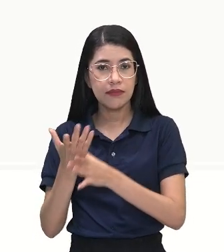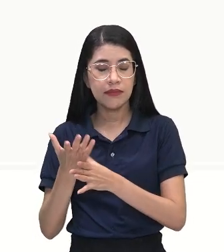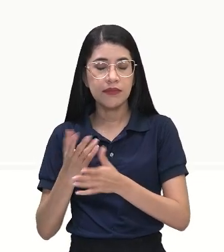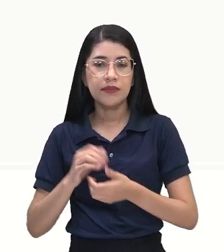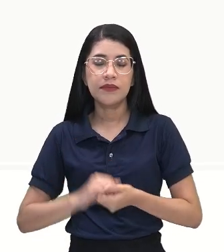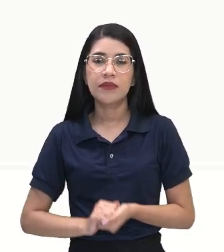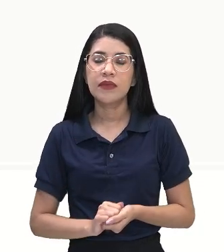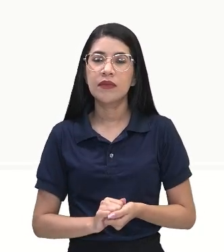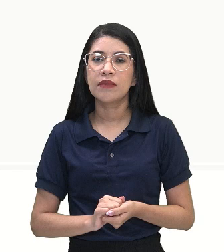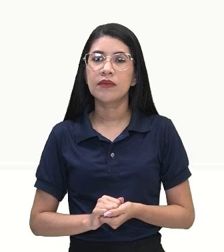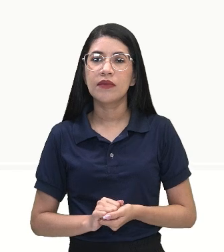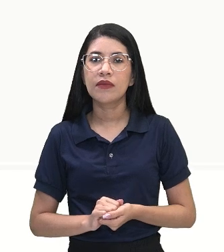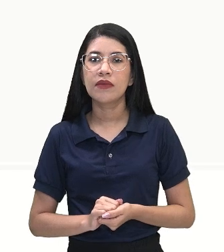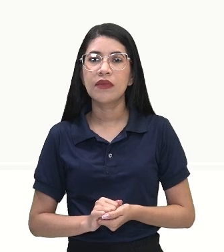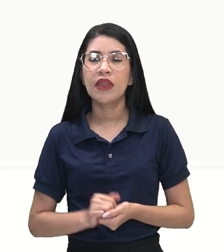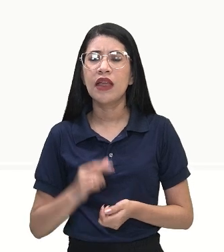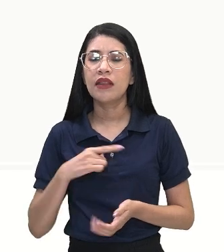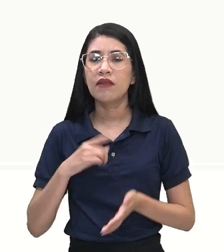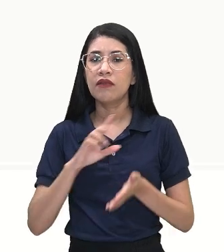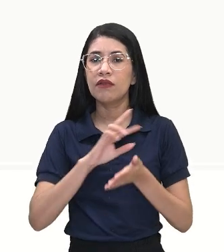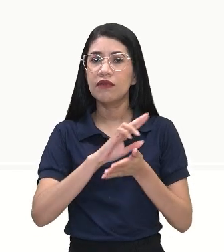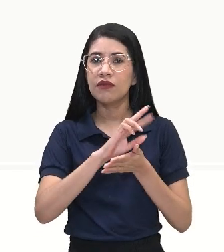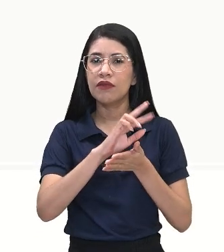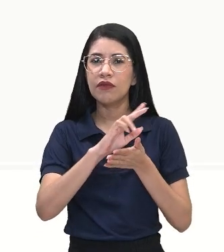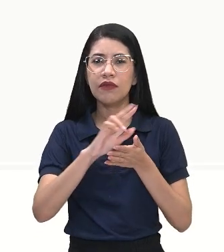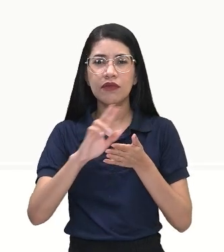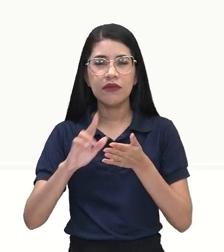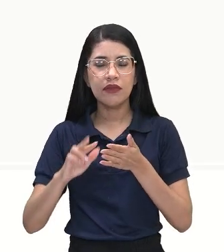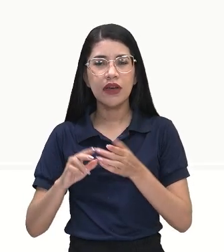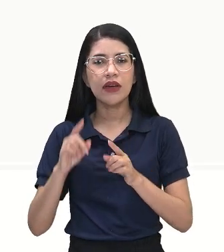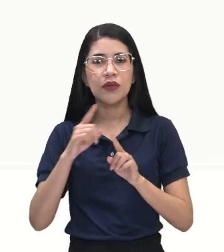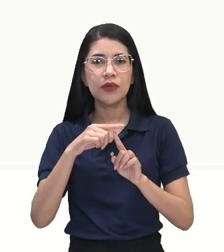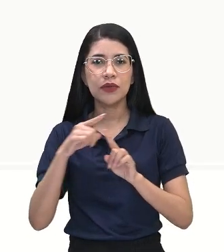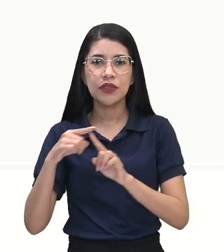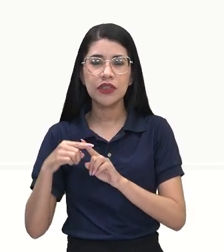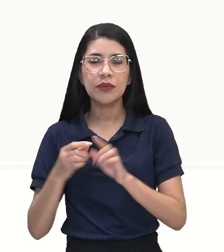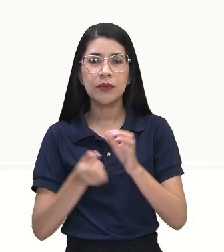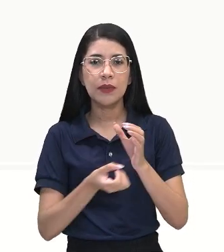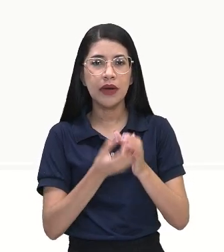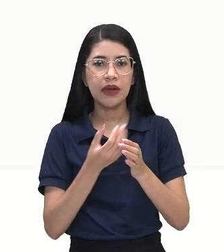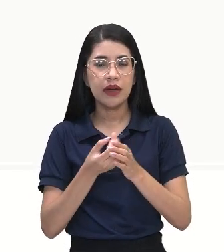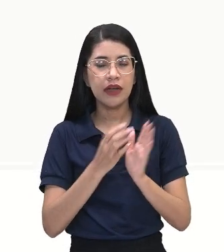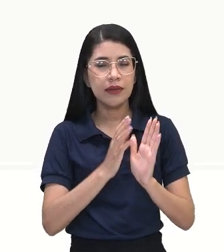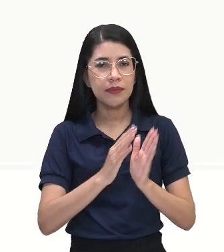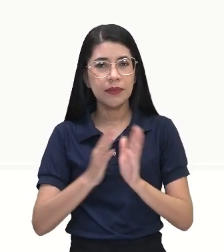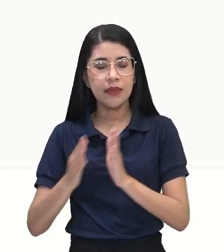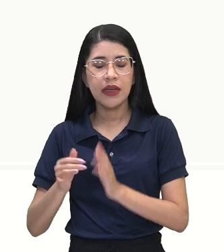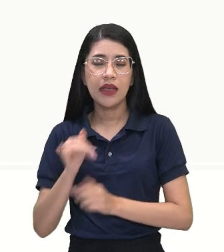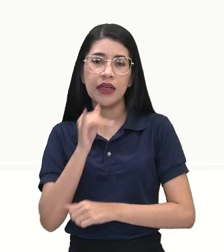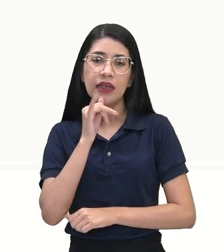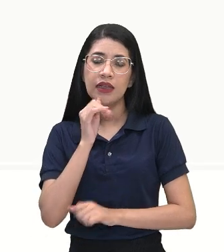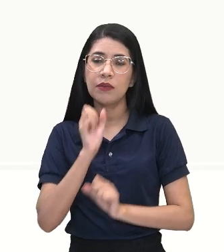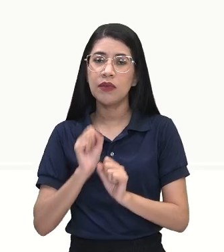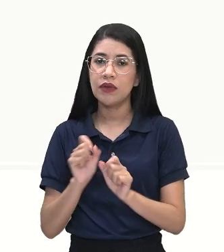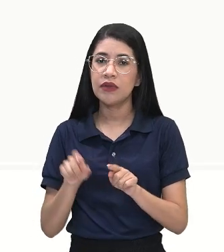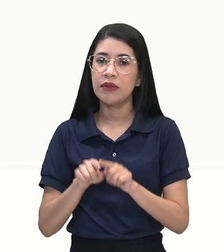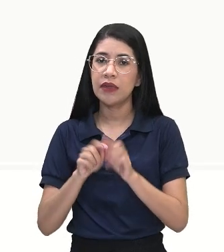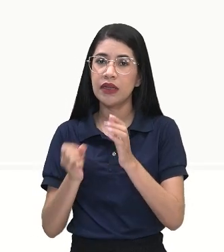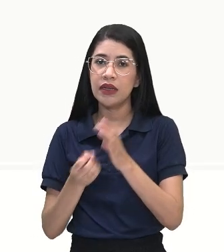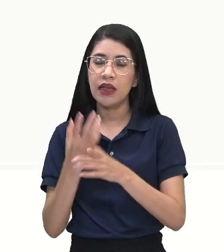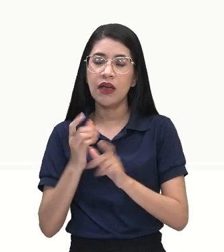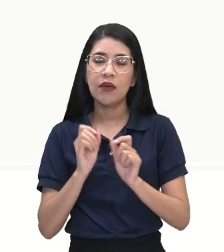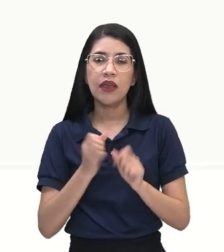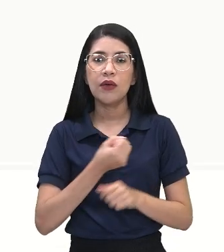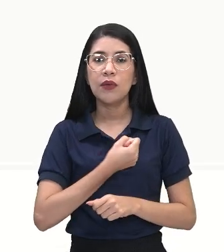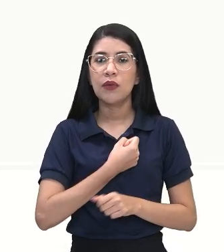aí existem várias formações, vários critérios. Eu posso, por exemplo, formar uma sequência de números somente